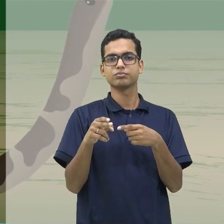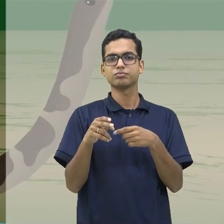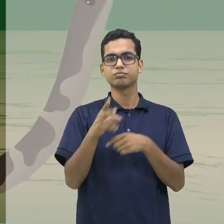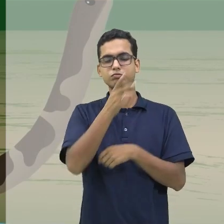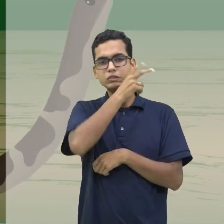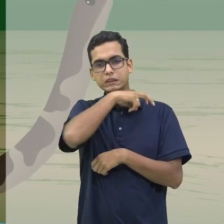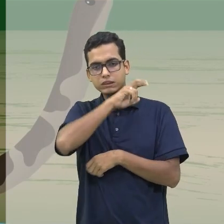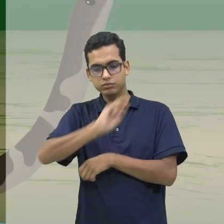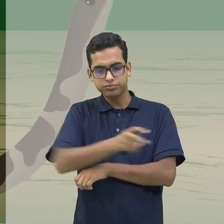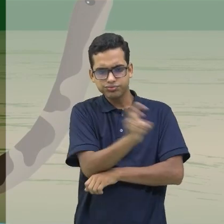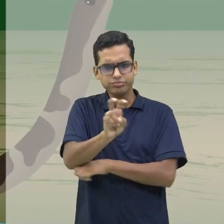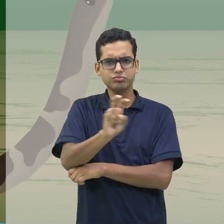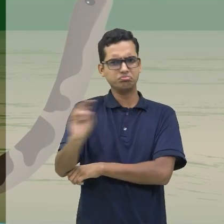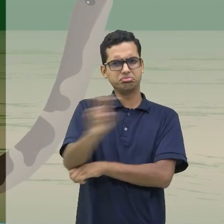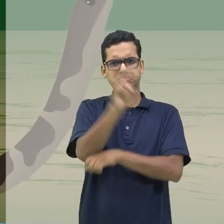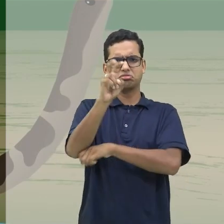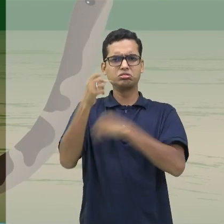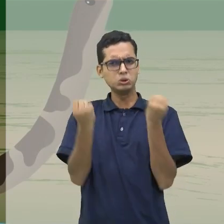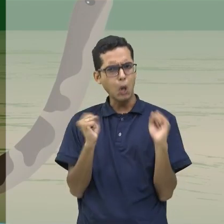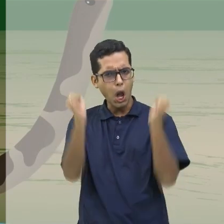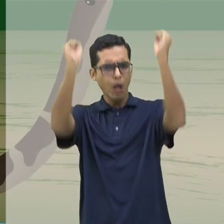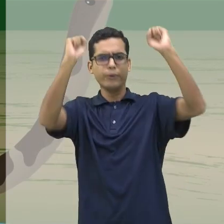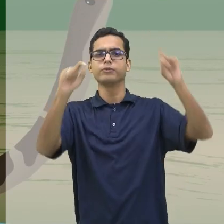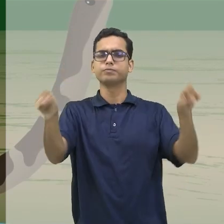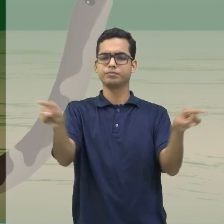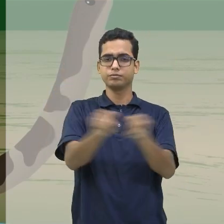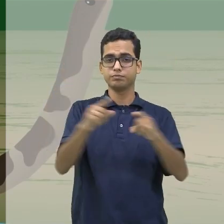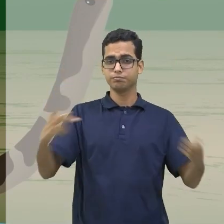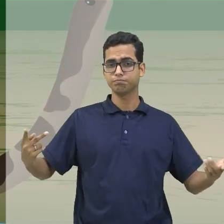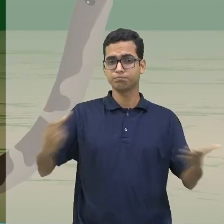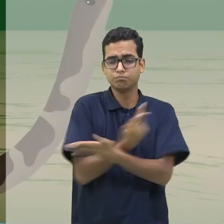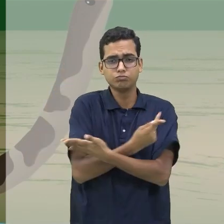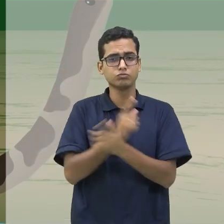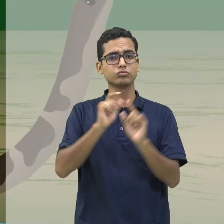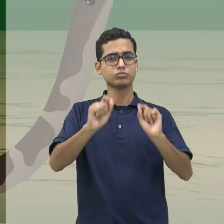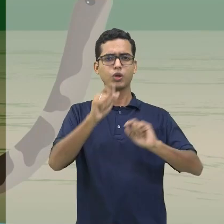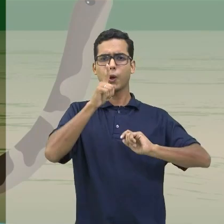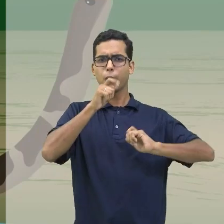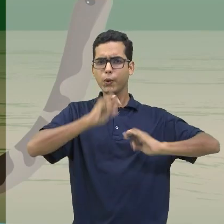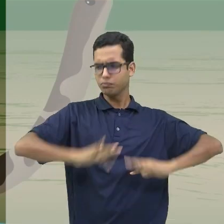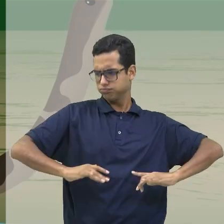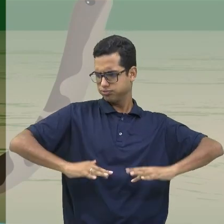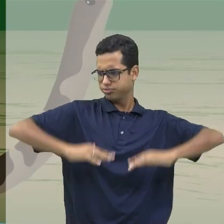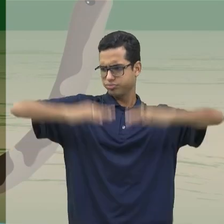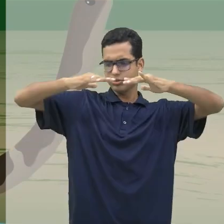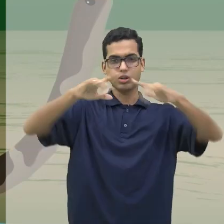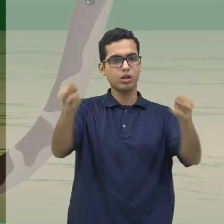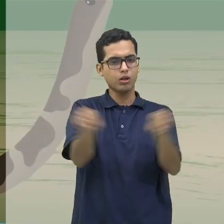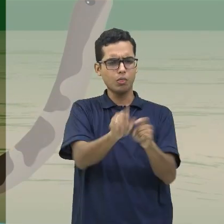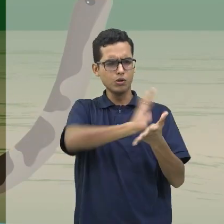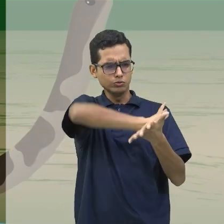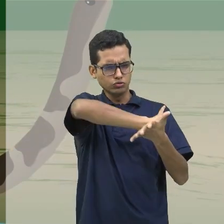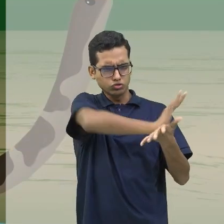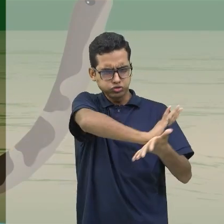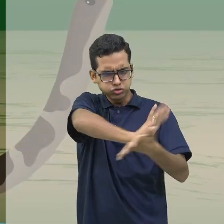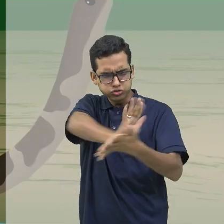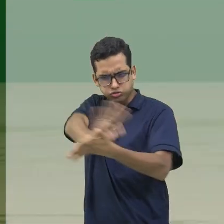revoltar, levando à ocorrência de enchentes e até destruição.